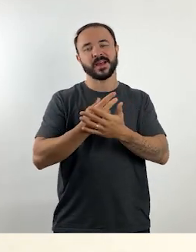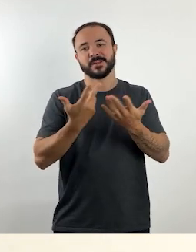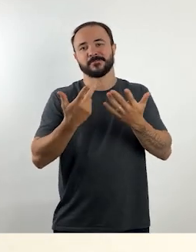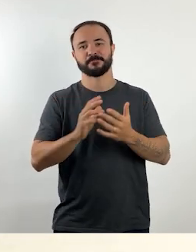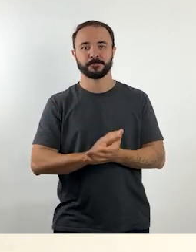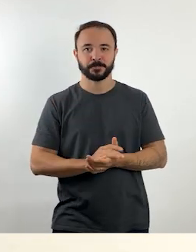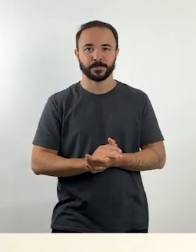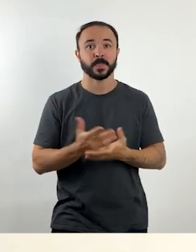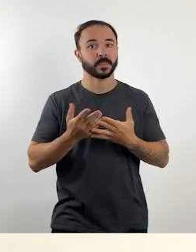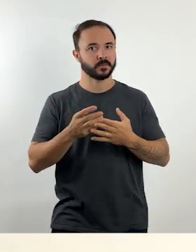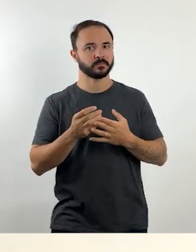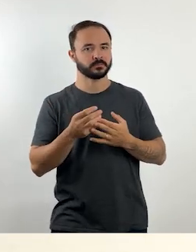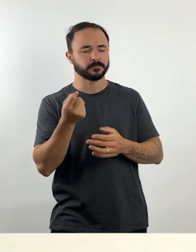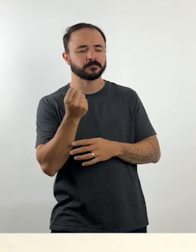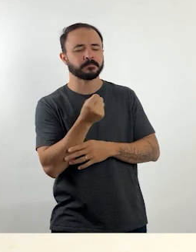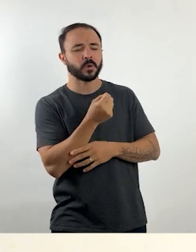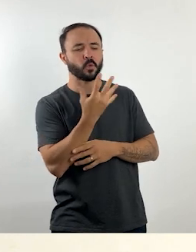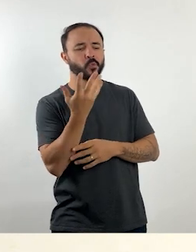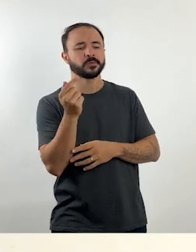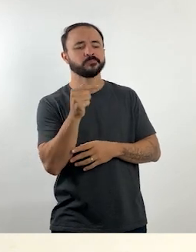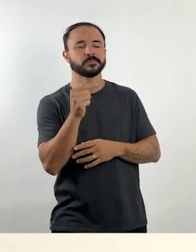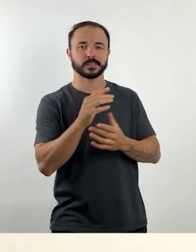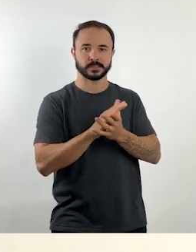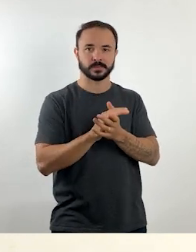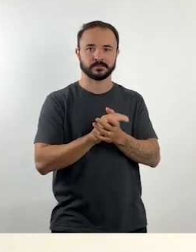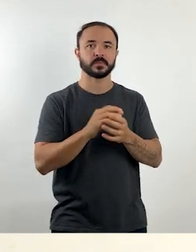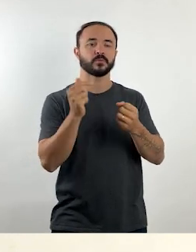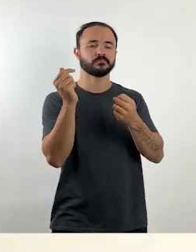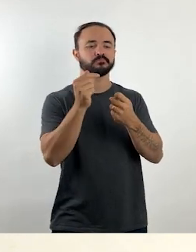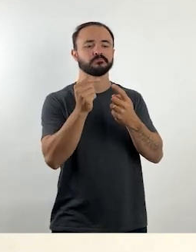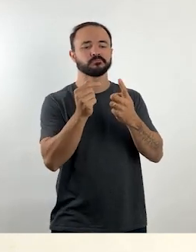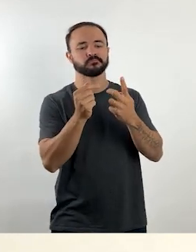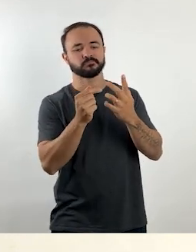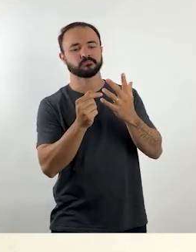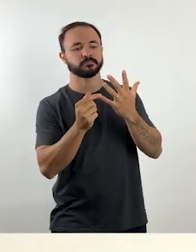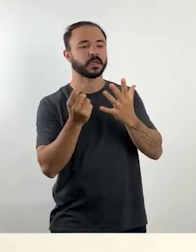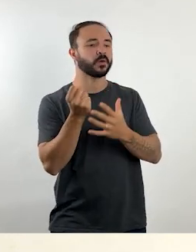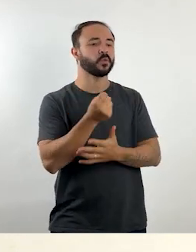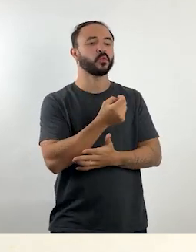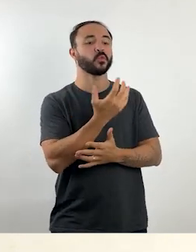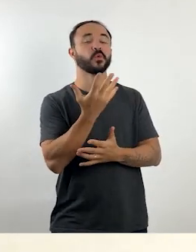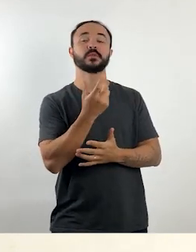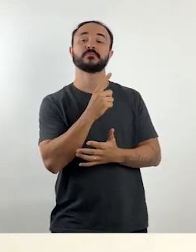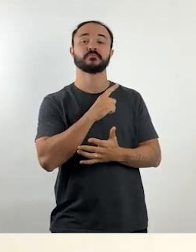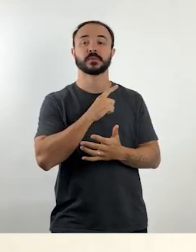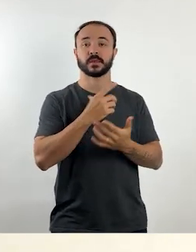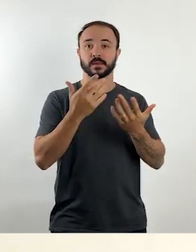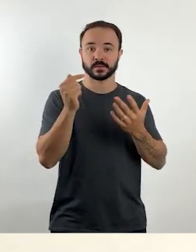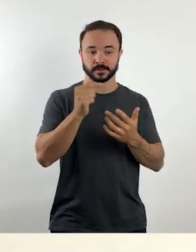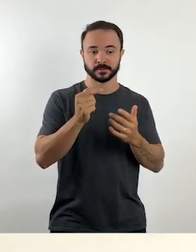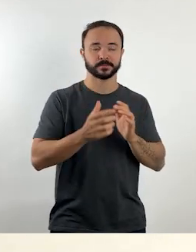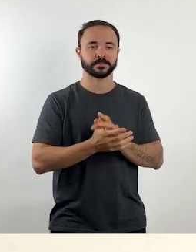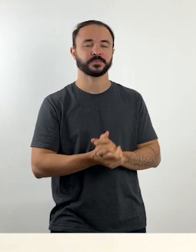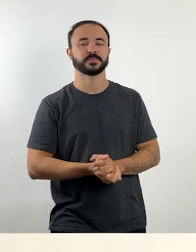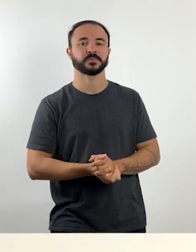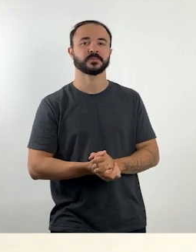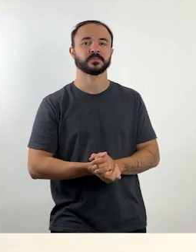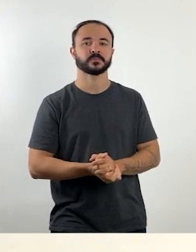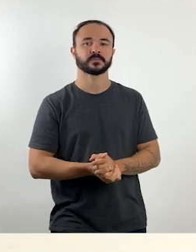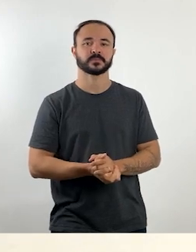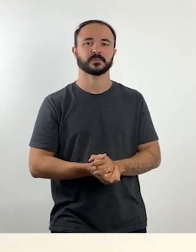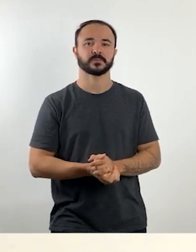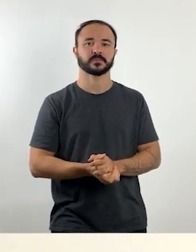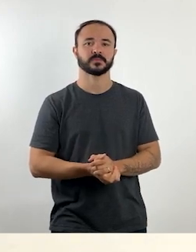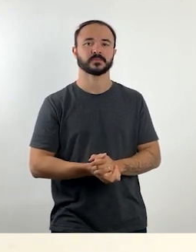aqui a contagem para saber quantos furos tem na barra. 1, 2, 3, 4, 5, 6, 7, 8,